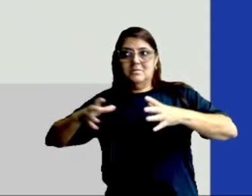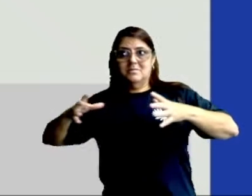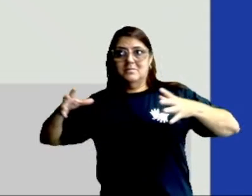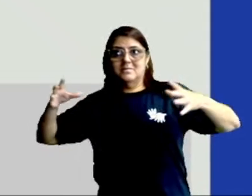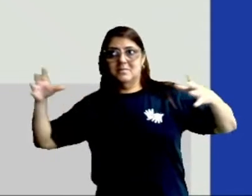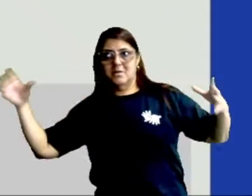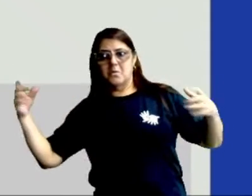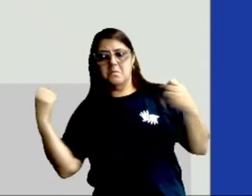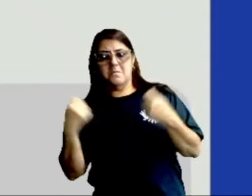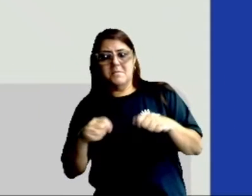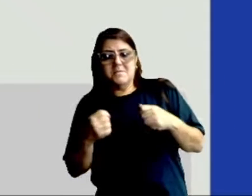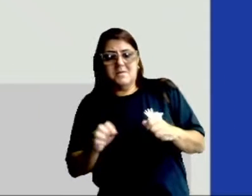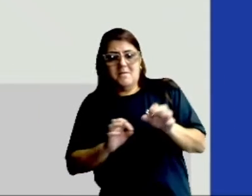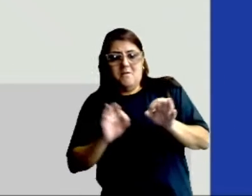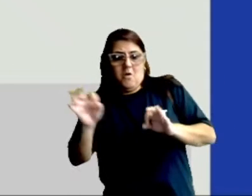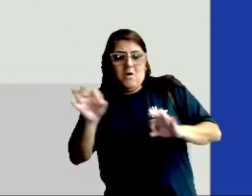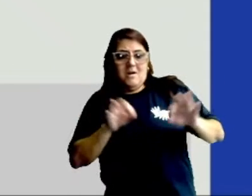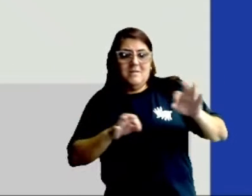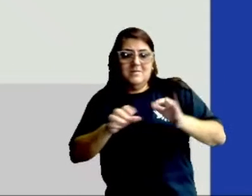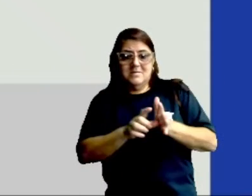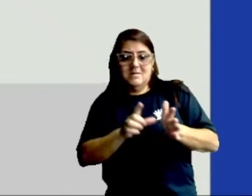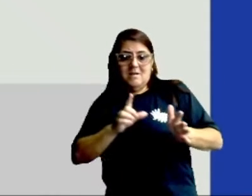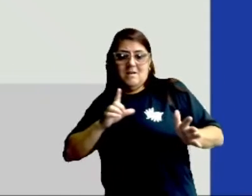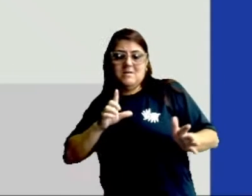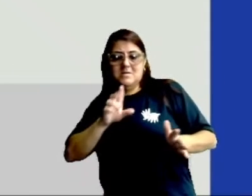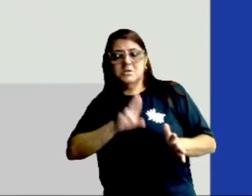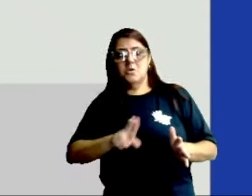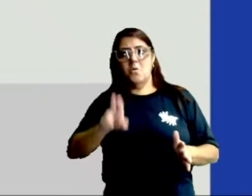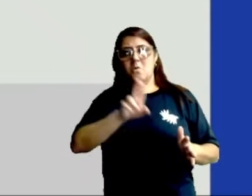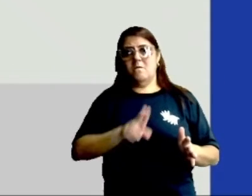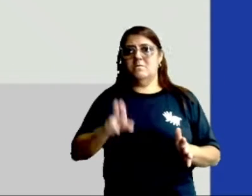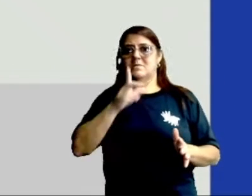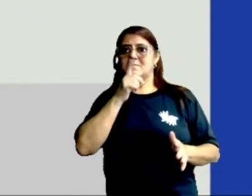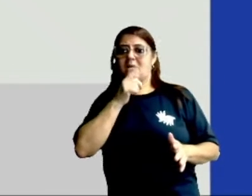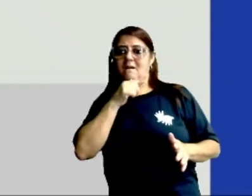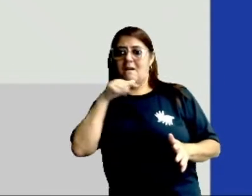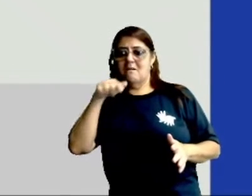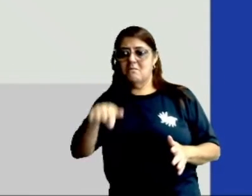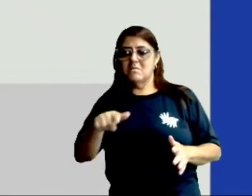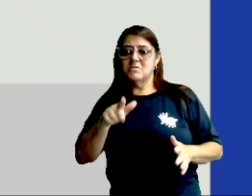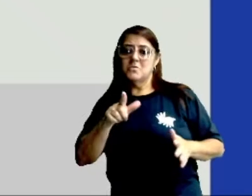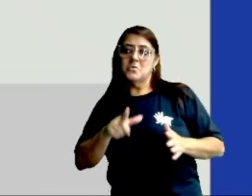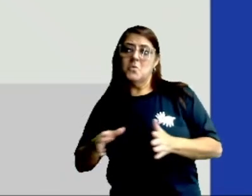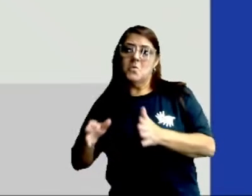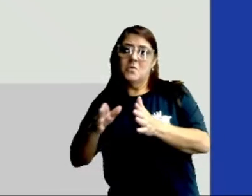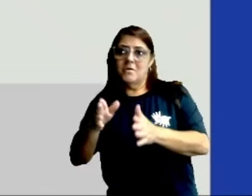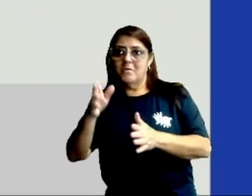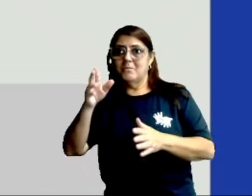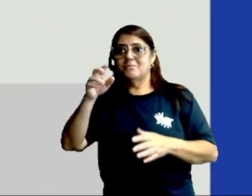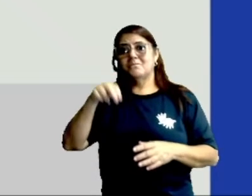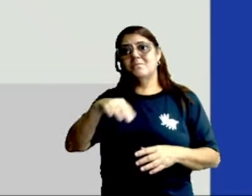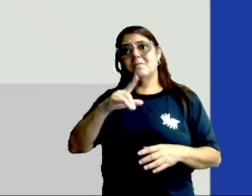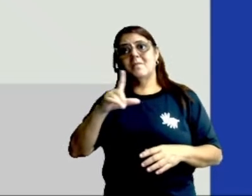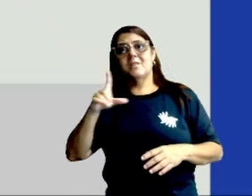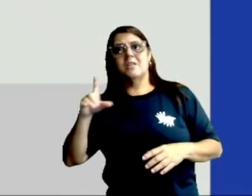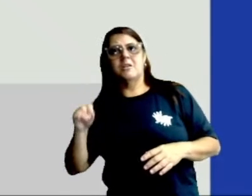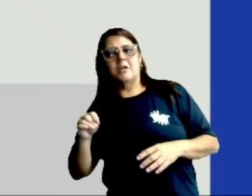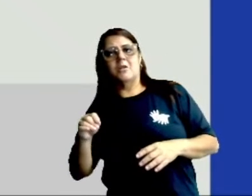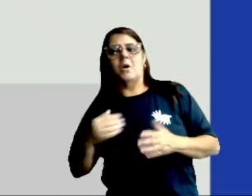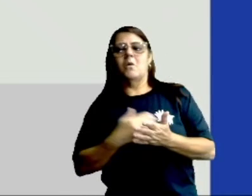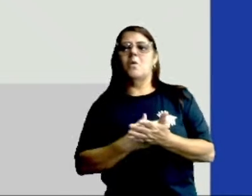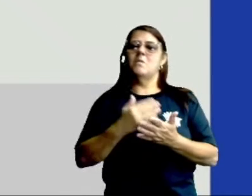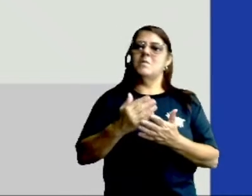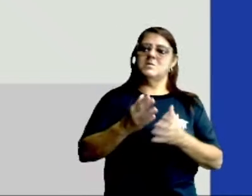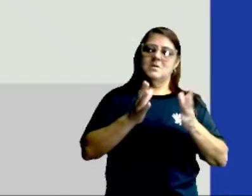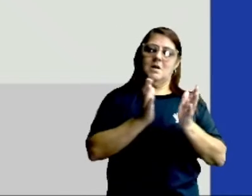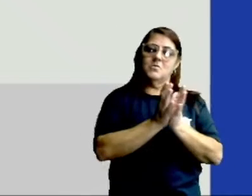Então essa necessidade de se organizar e utilizar a água deste Rio para as suas plantações fez com que eles começam